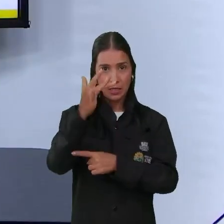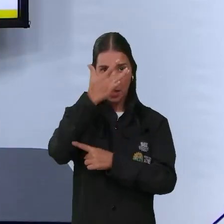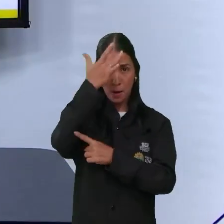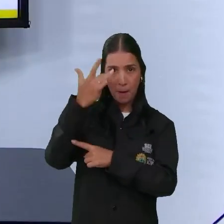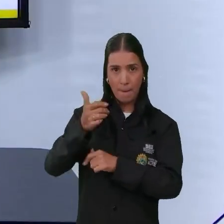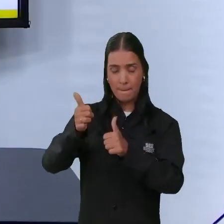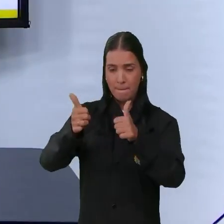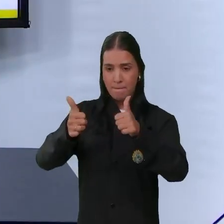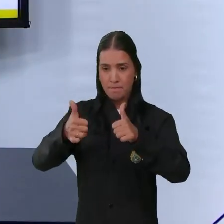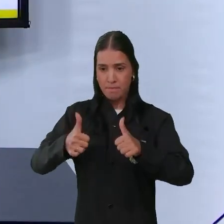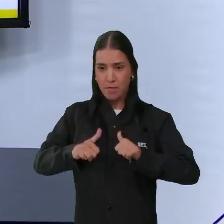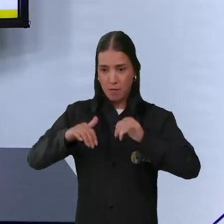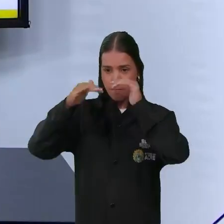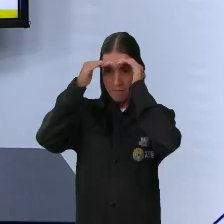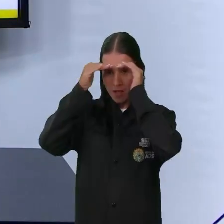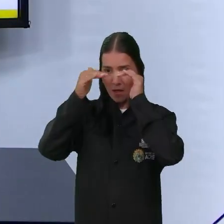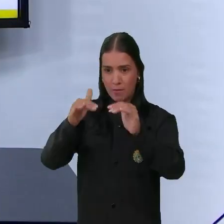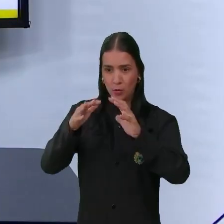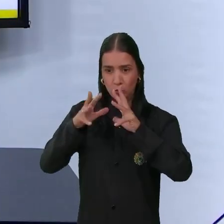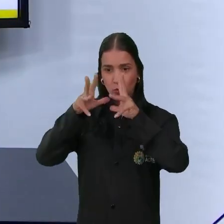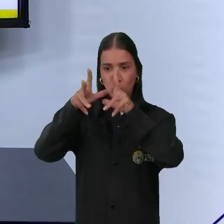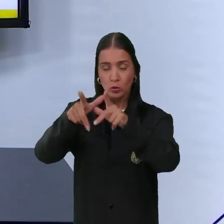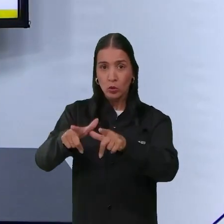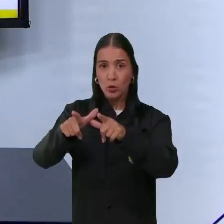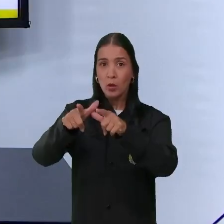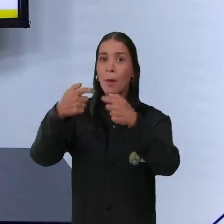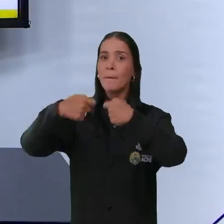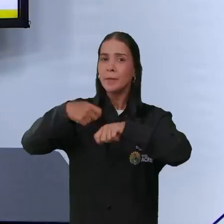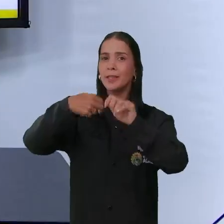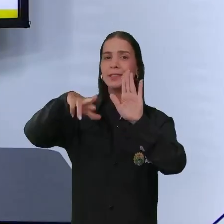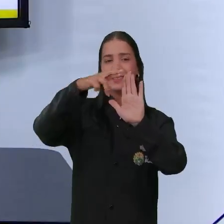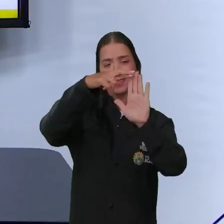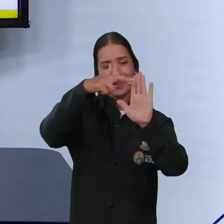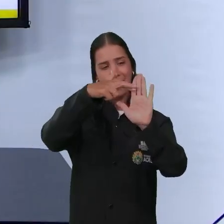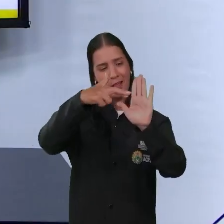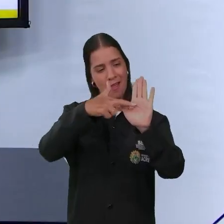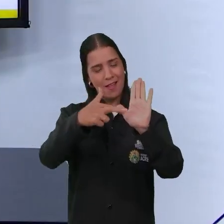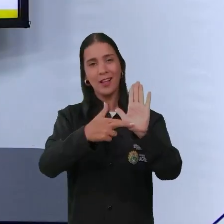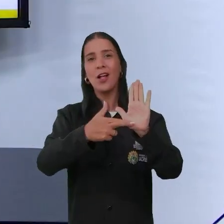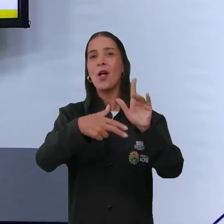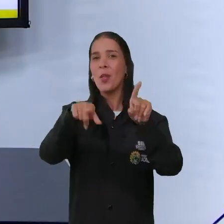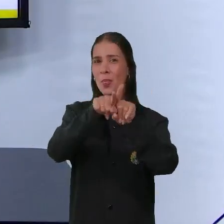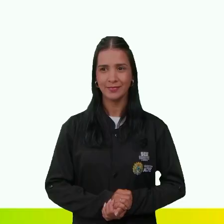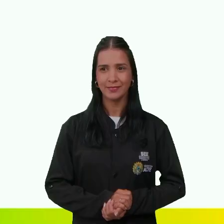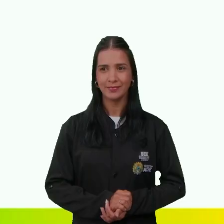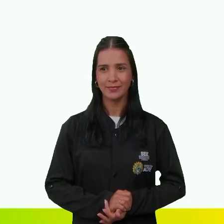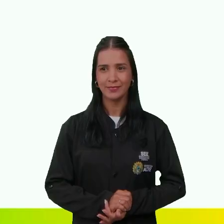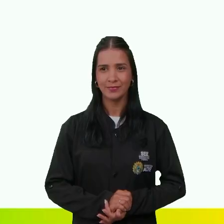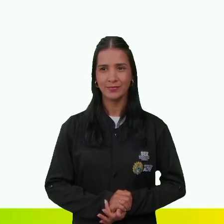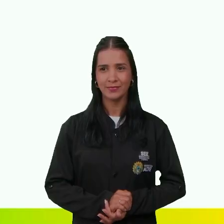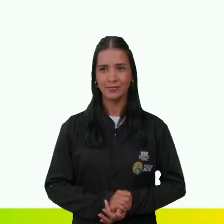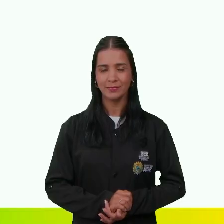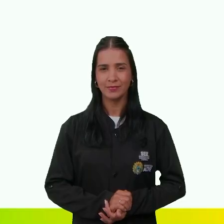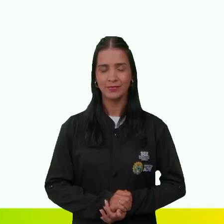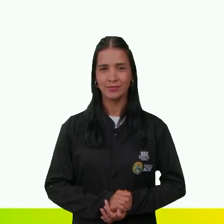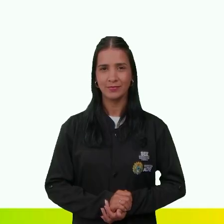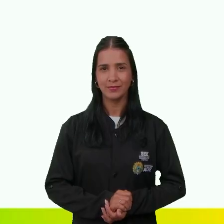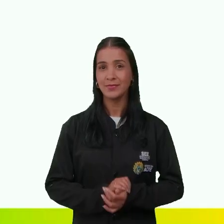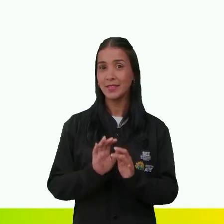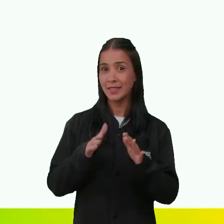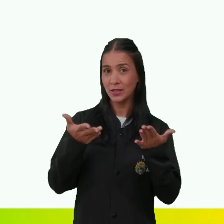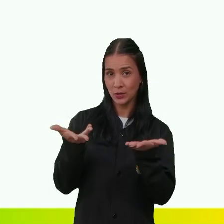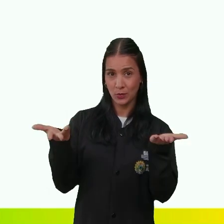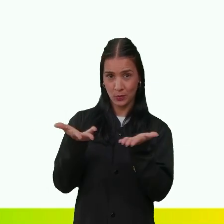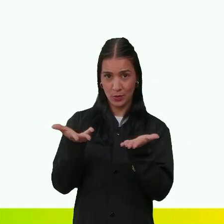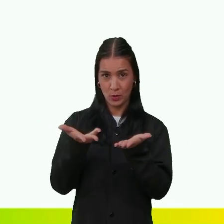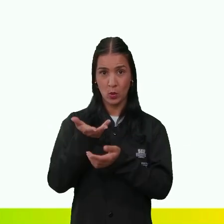gente precisa, além das normas, precisamos das vigilâncias. Então agora,